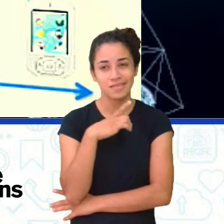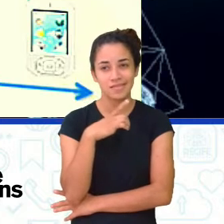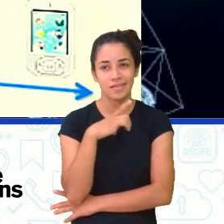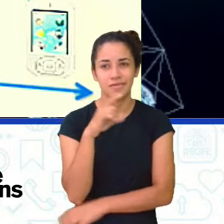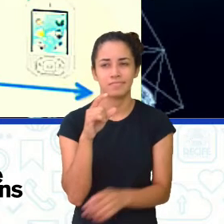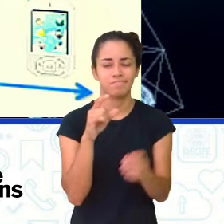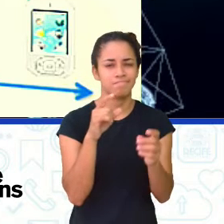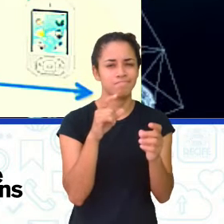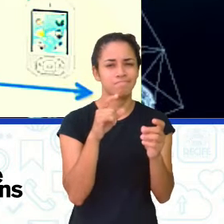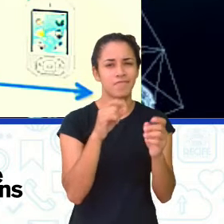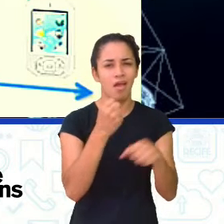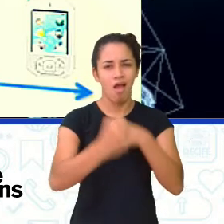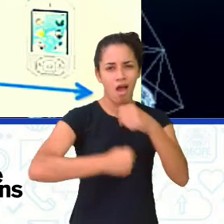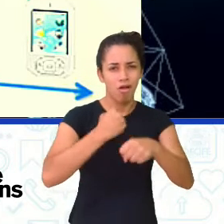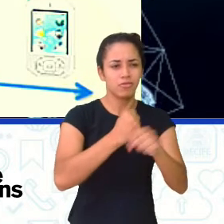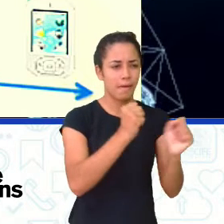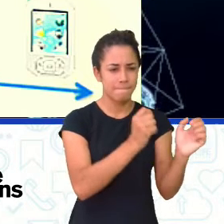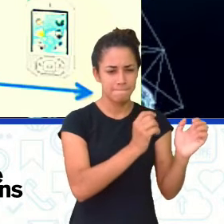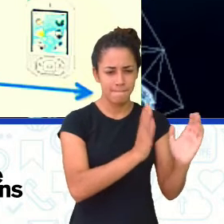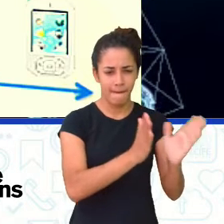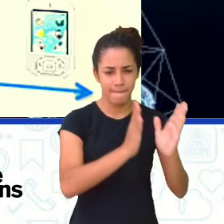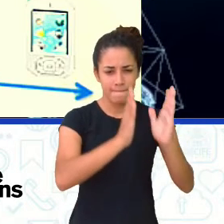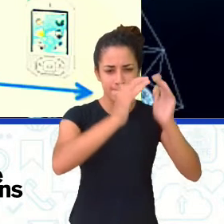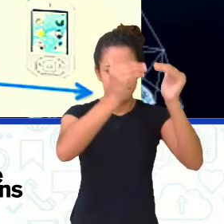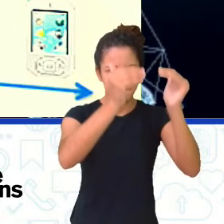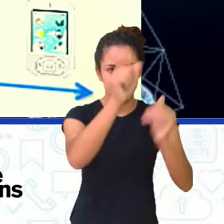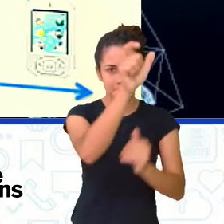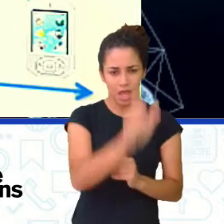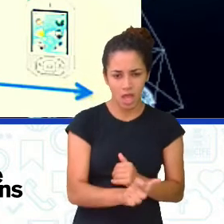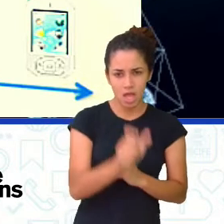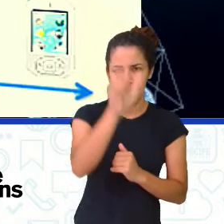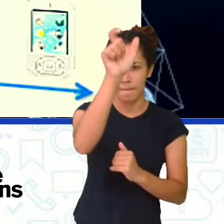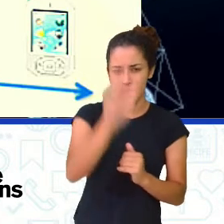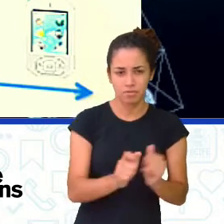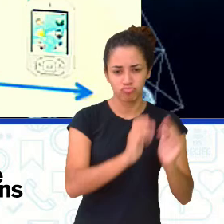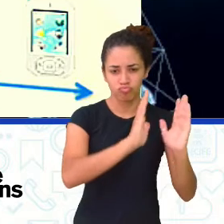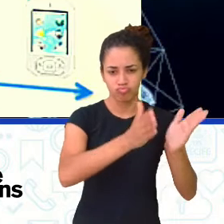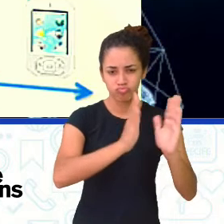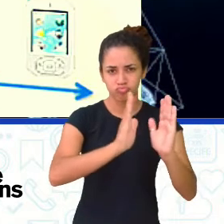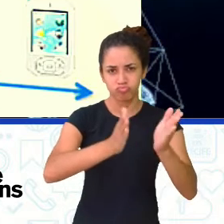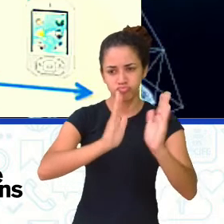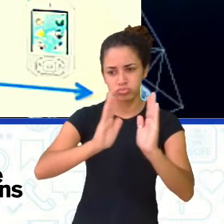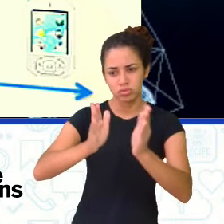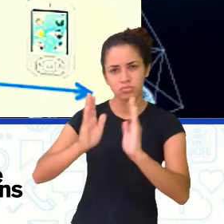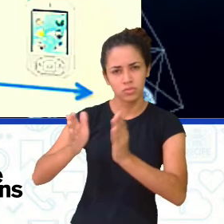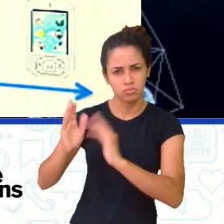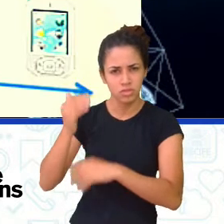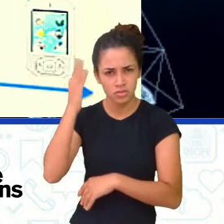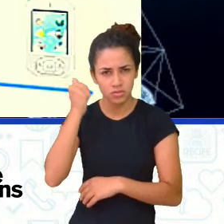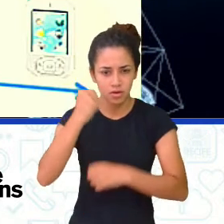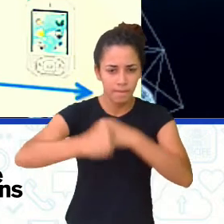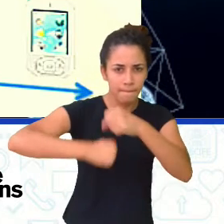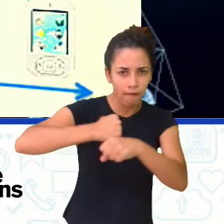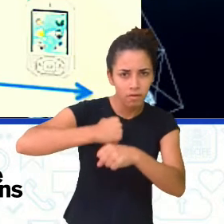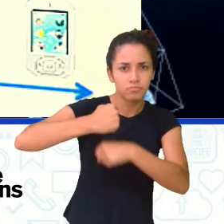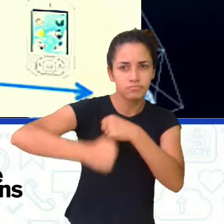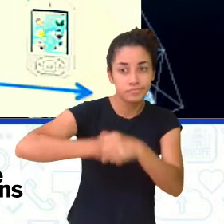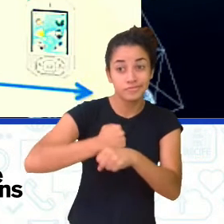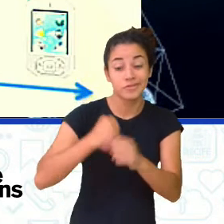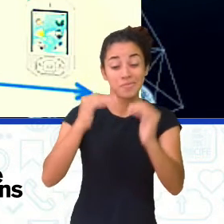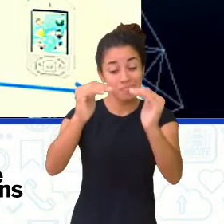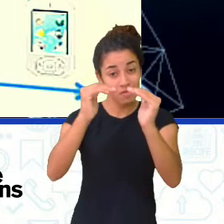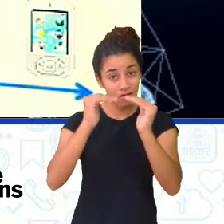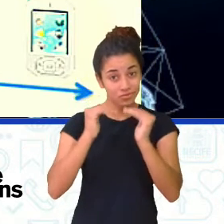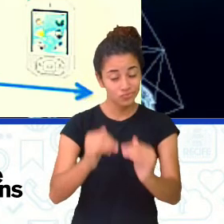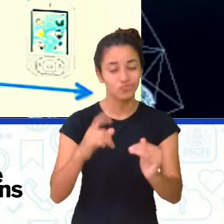tempo. Reparem aí em cima os anos, né? Que vão avançando. E aí vocês embaixo tem um